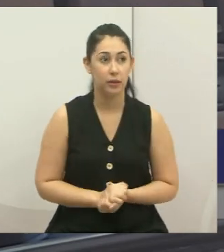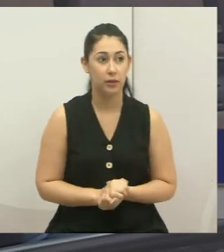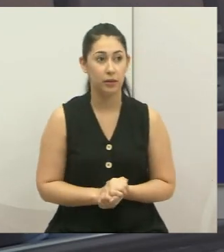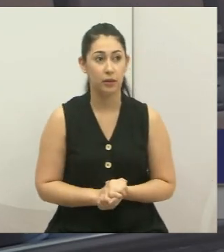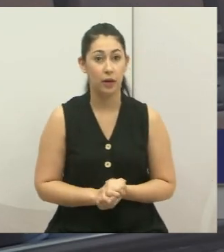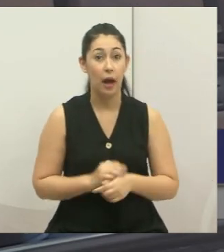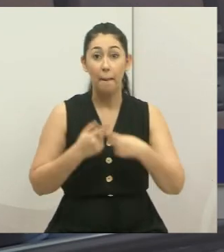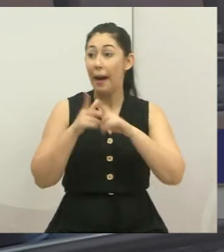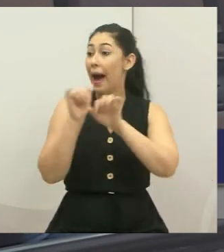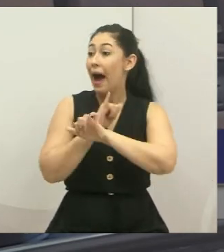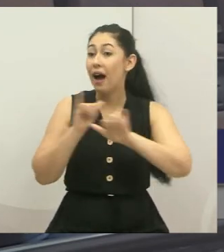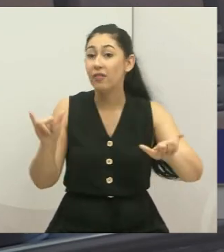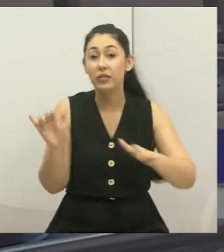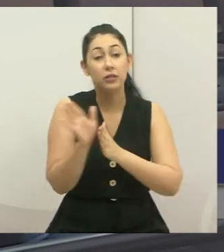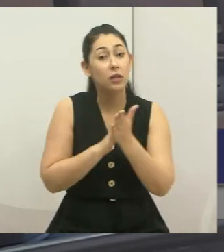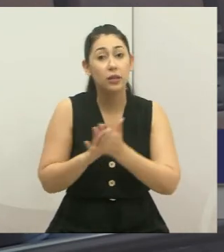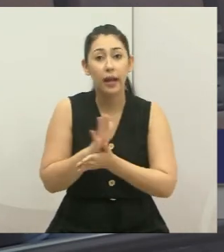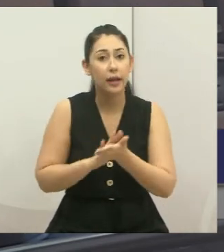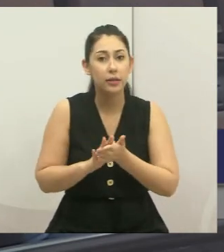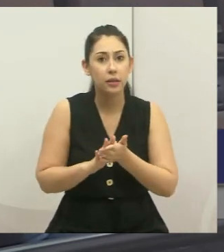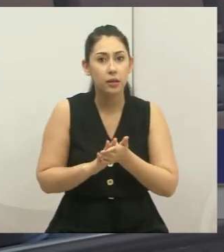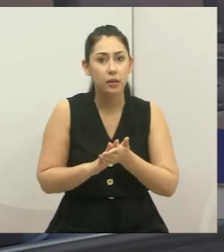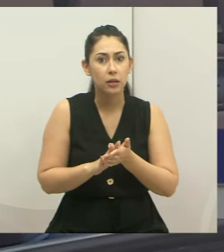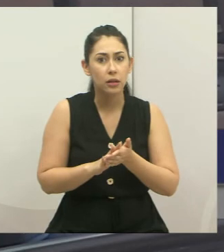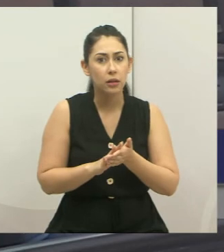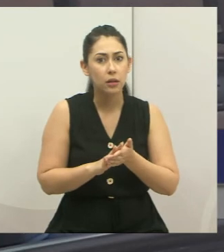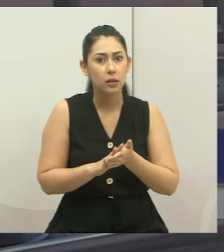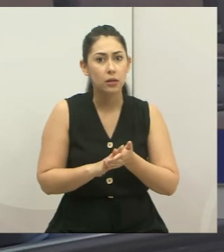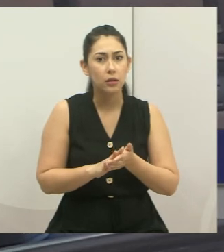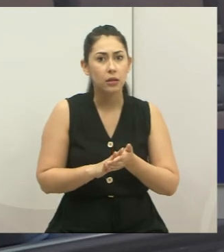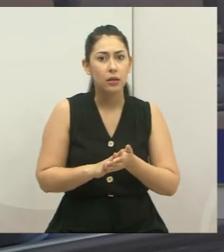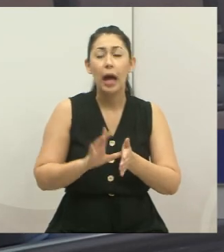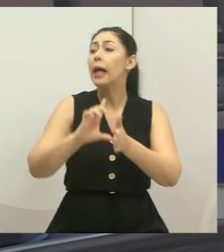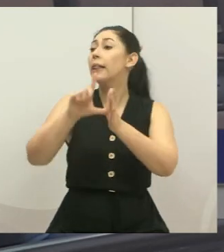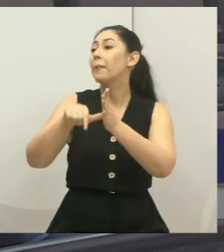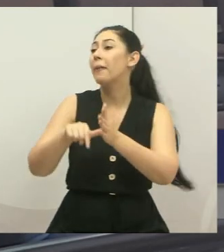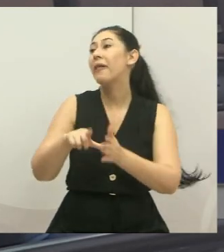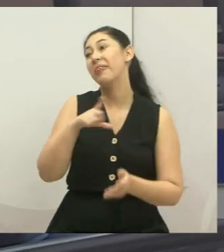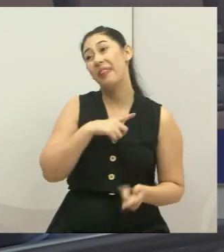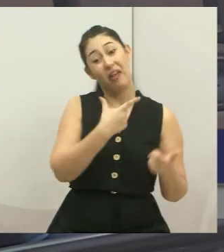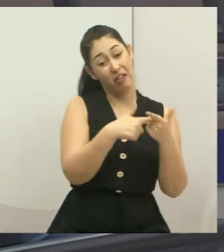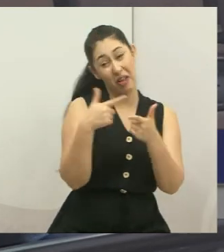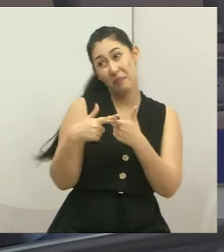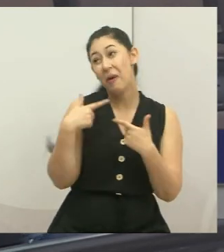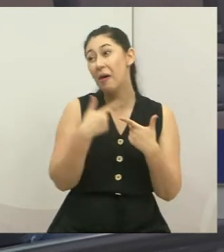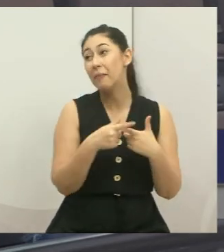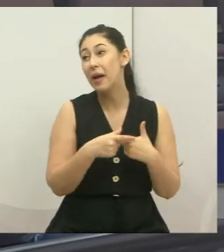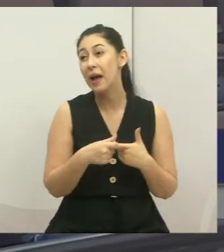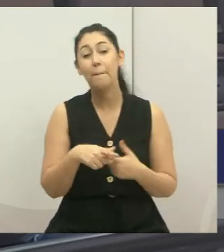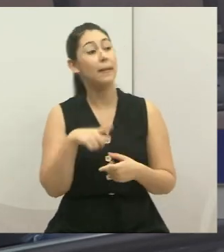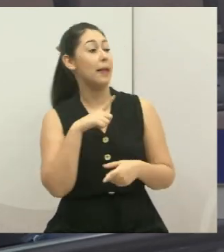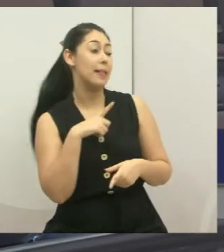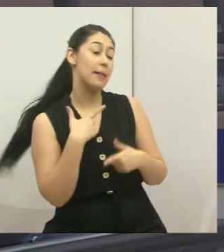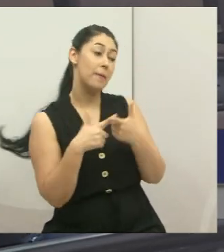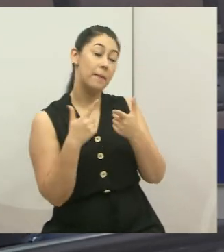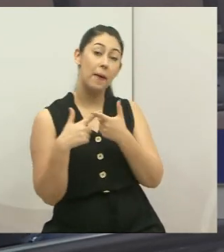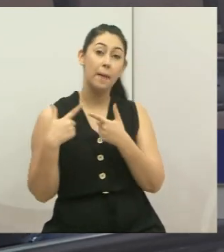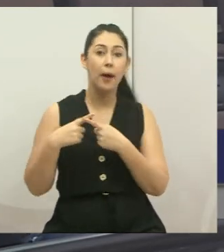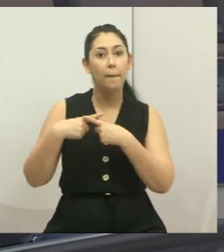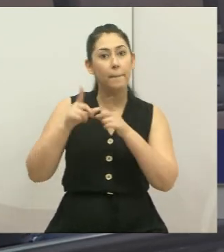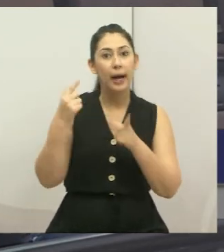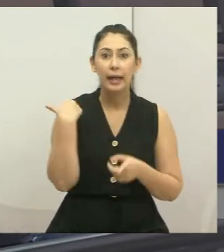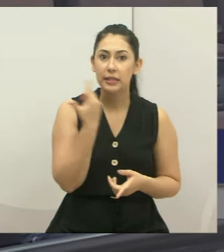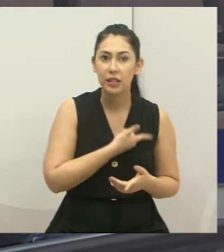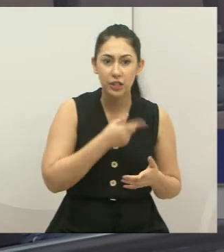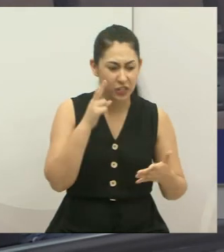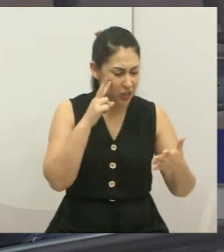prévio aviso à população. Aí depois eles dizem, aconteceu um problema ali na rede nisso, aconteceu um problema na rede naquilo. E a gente está na